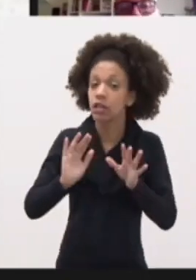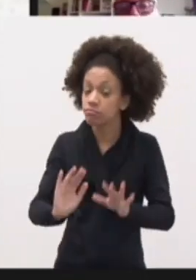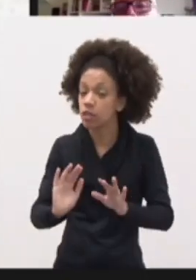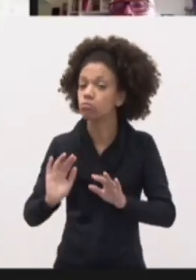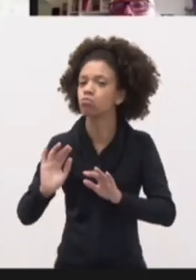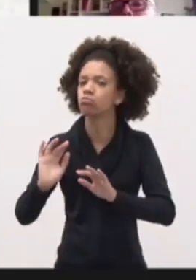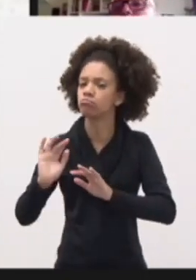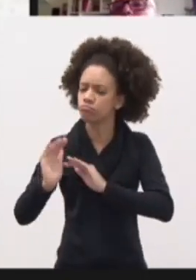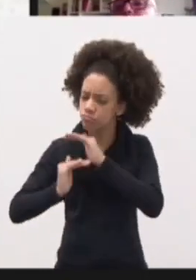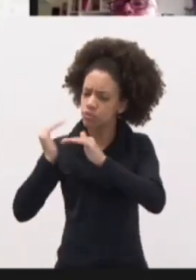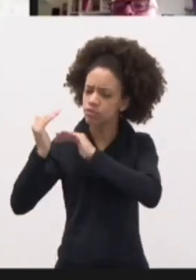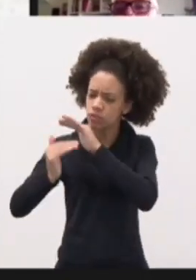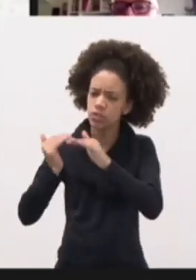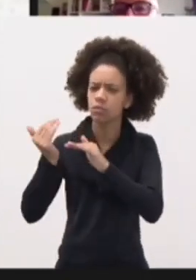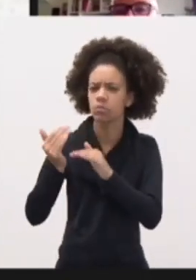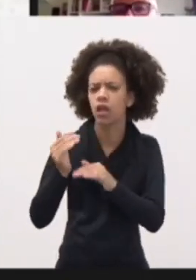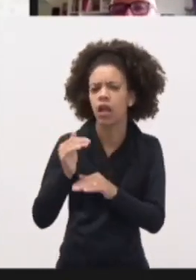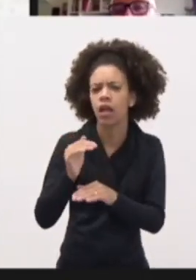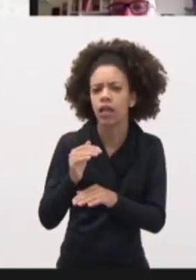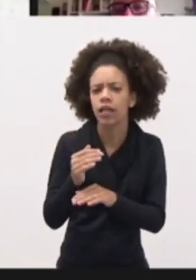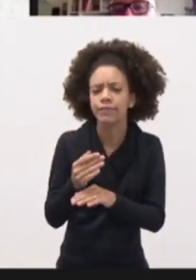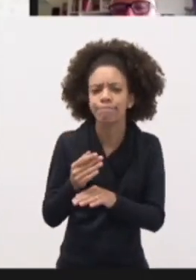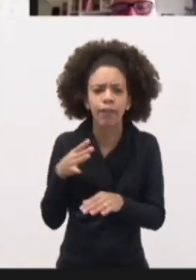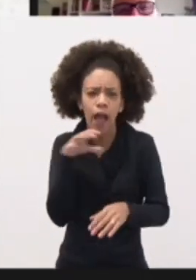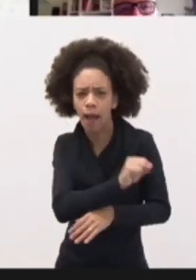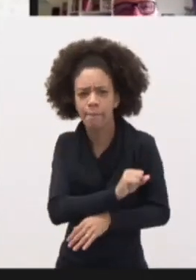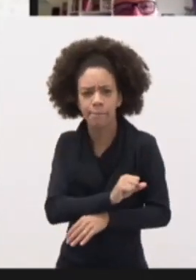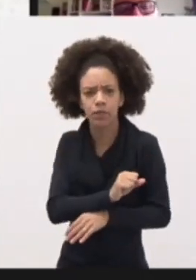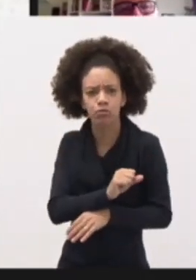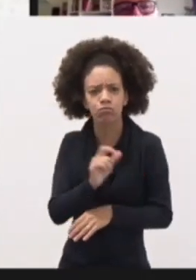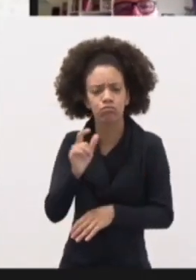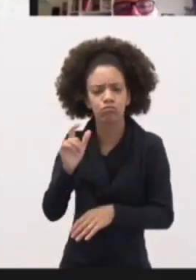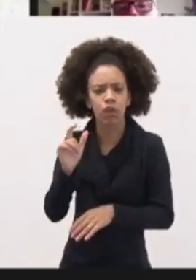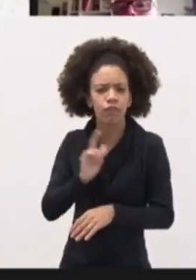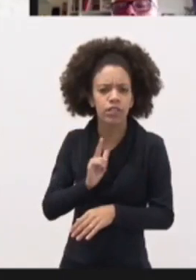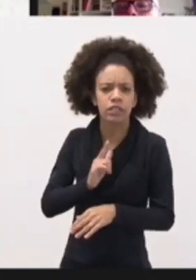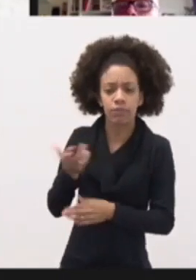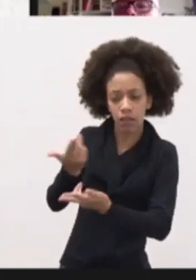e muito rapidamente você tem um feedback dizendo